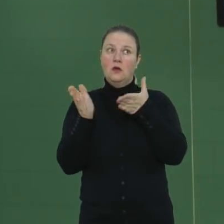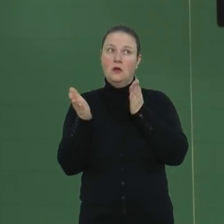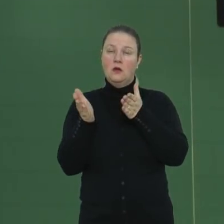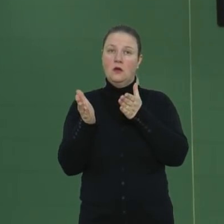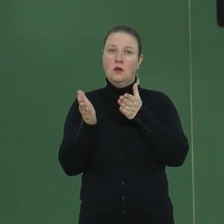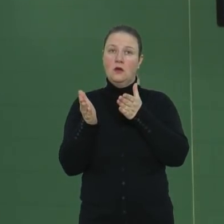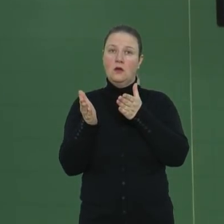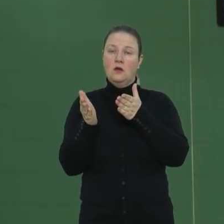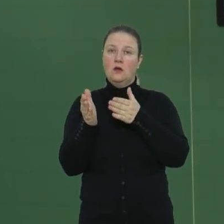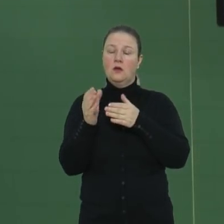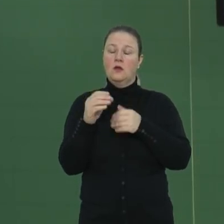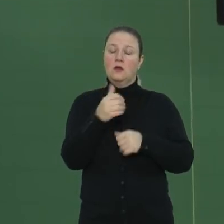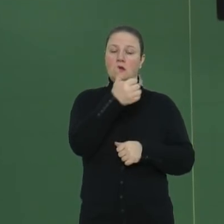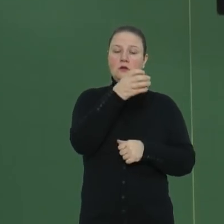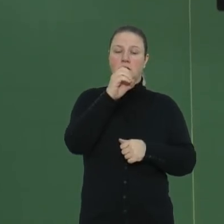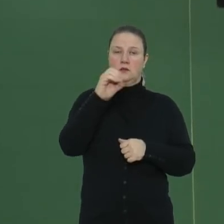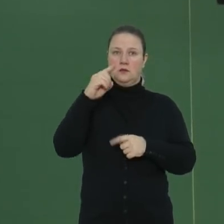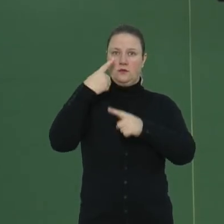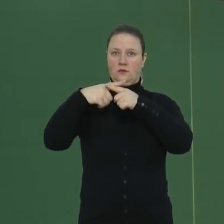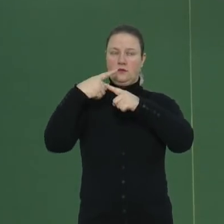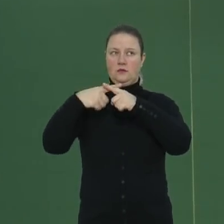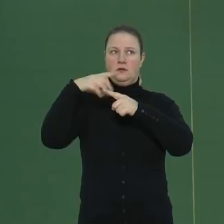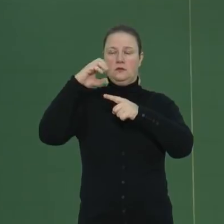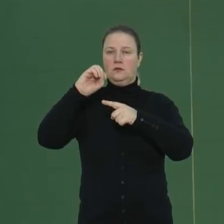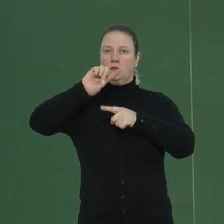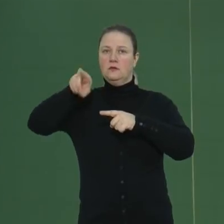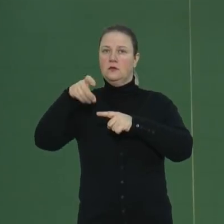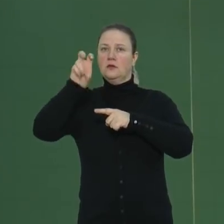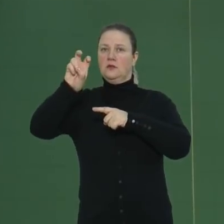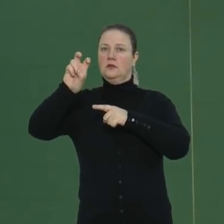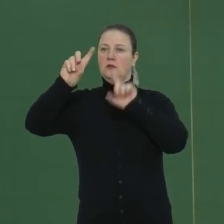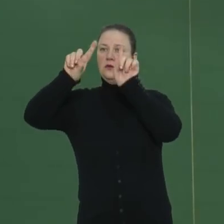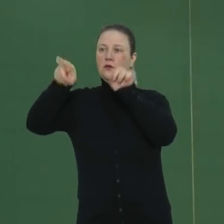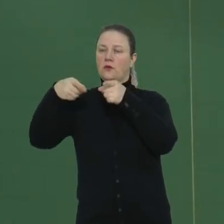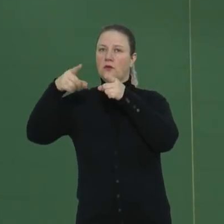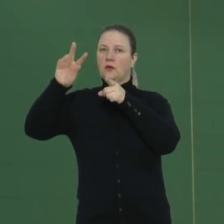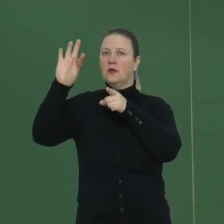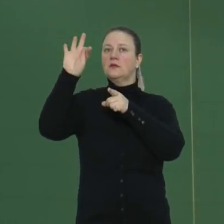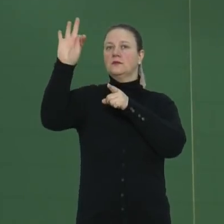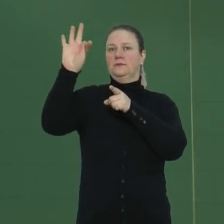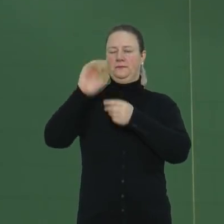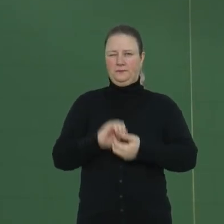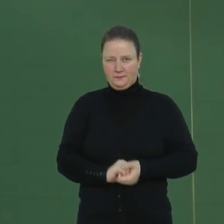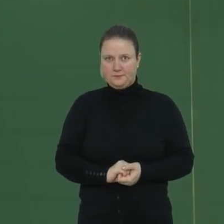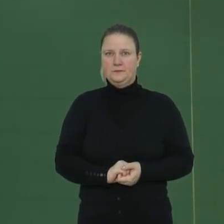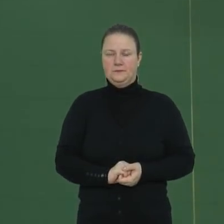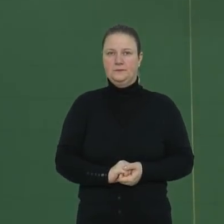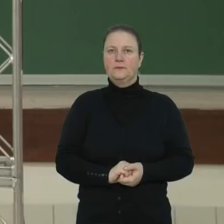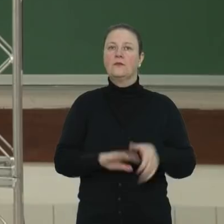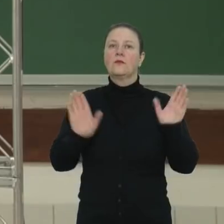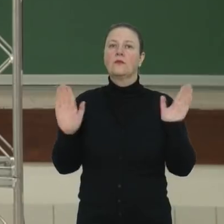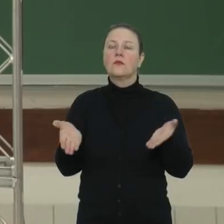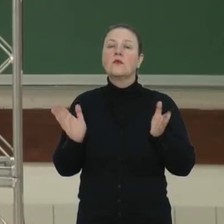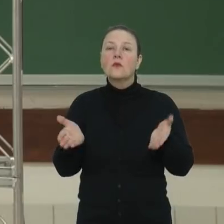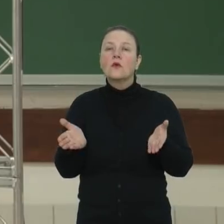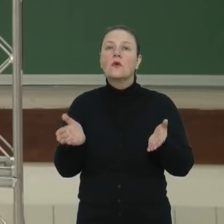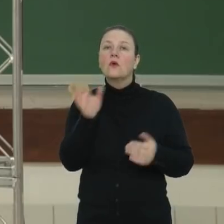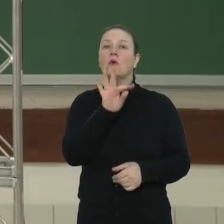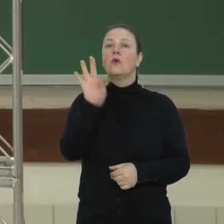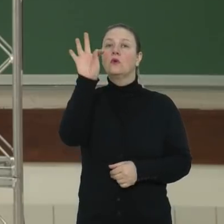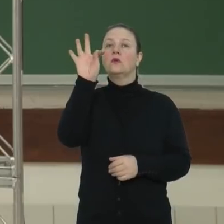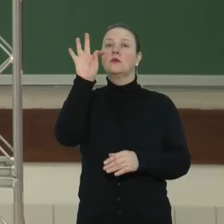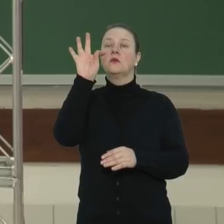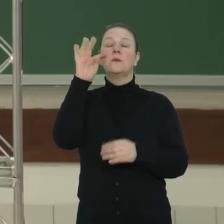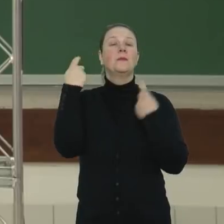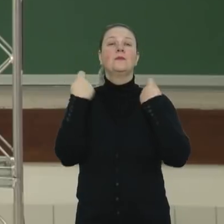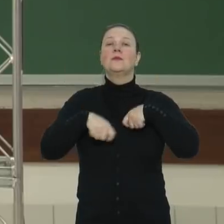Então, eu vou ter o quê? 0,5 elevado a t. certo? E ali eu coloquei para vocês que o t tem que ser maior